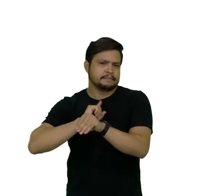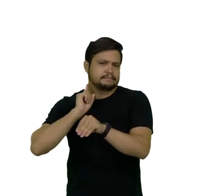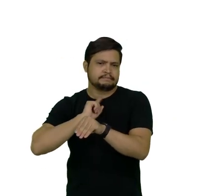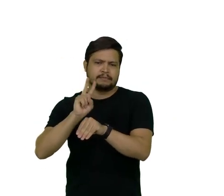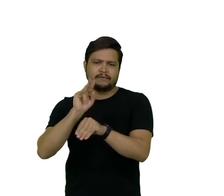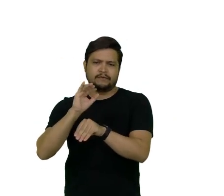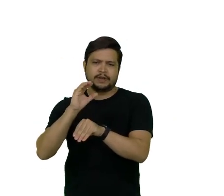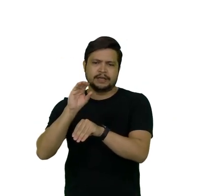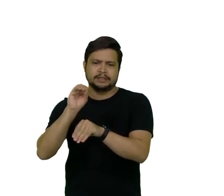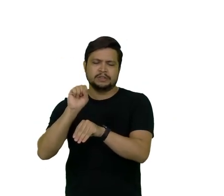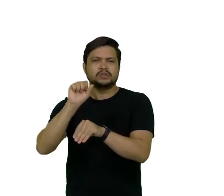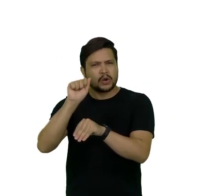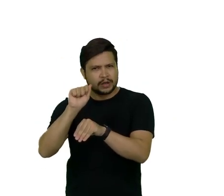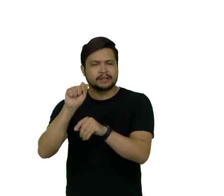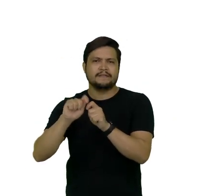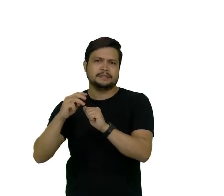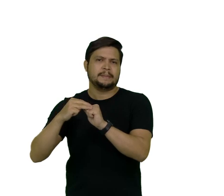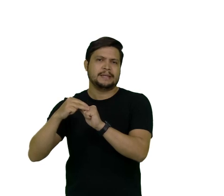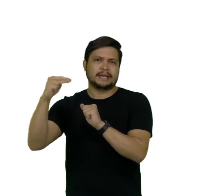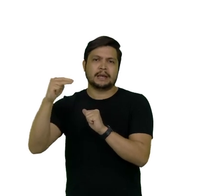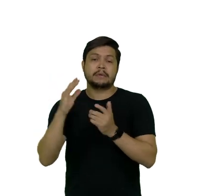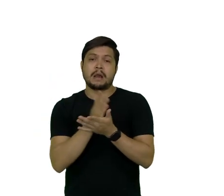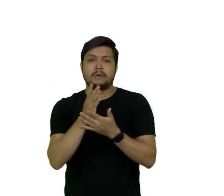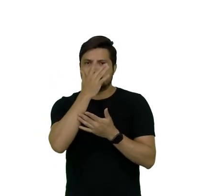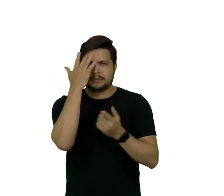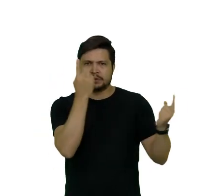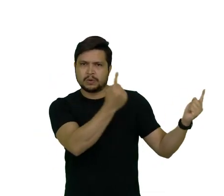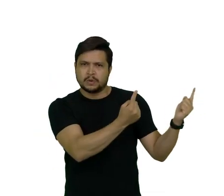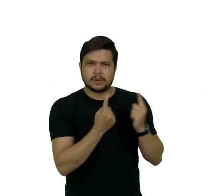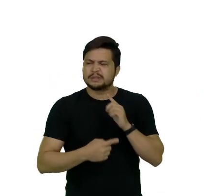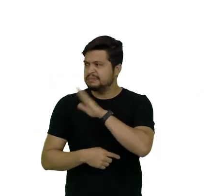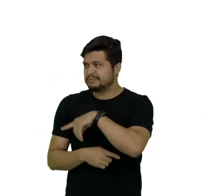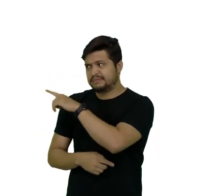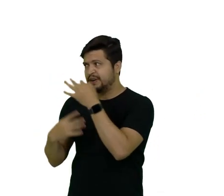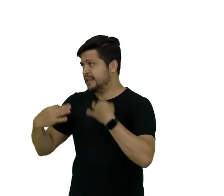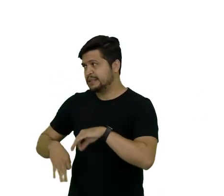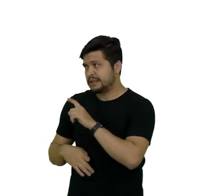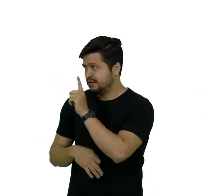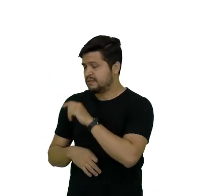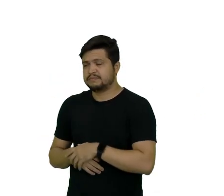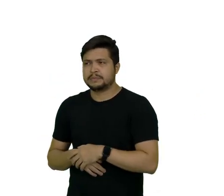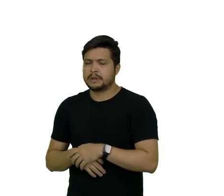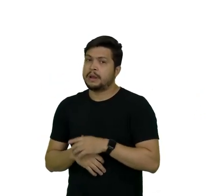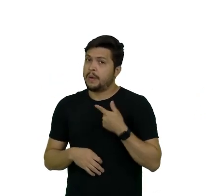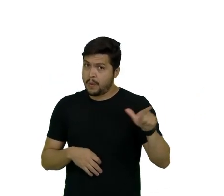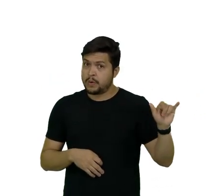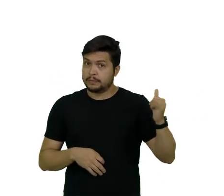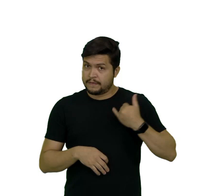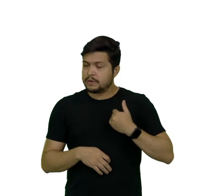diziam? Não vai dar certo. Da uva e para Viçosa não vai